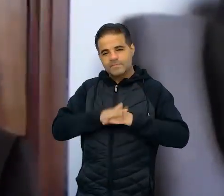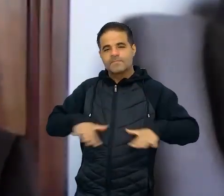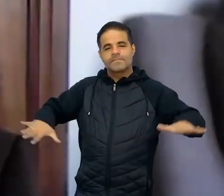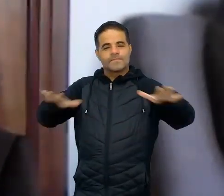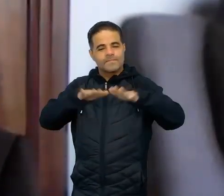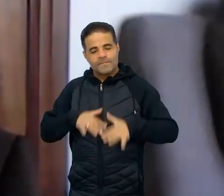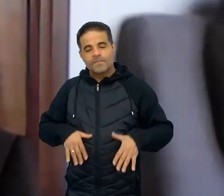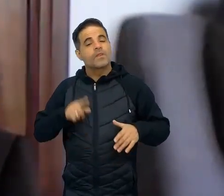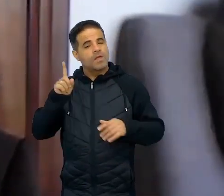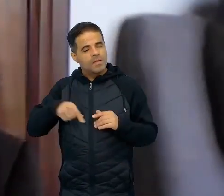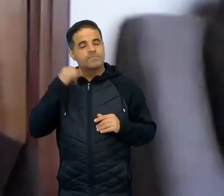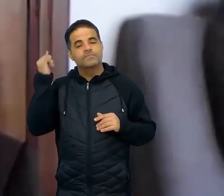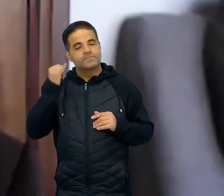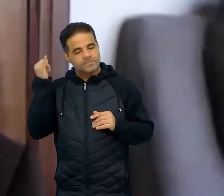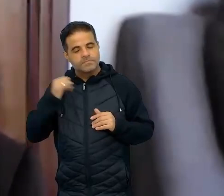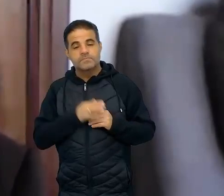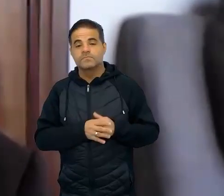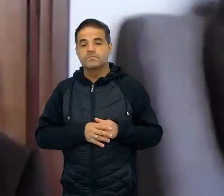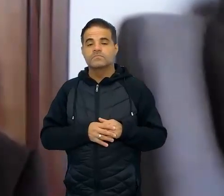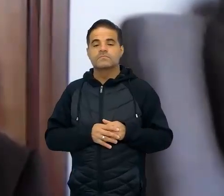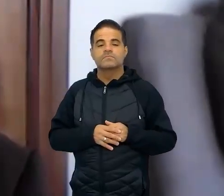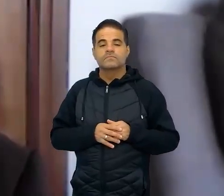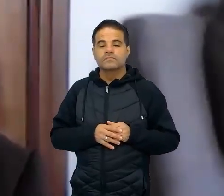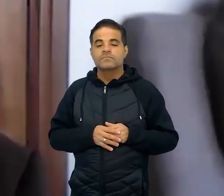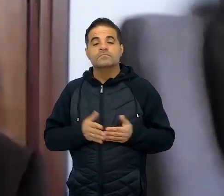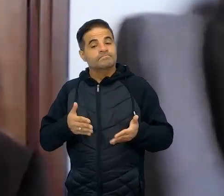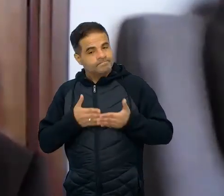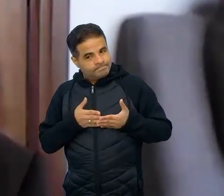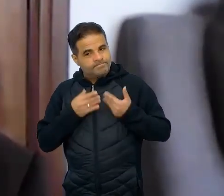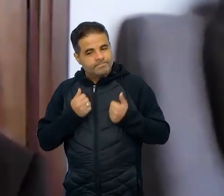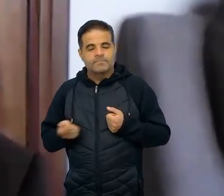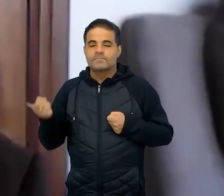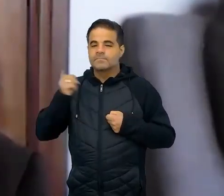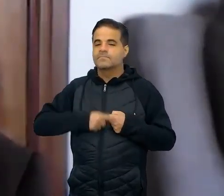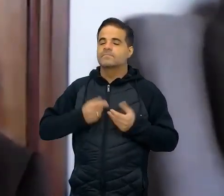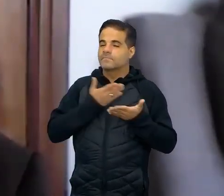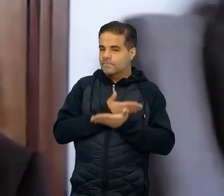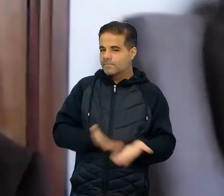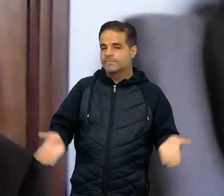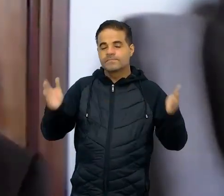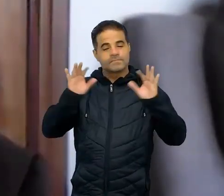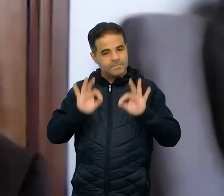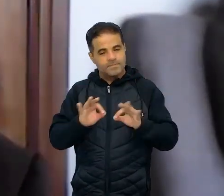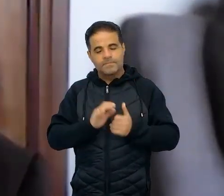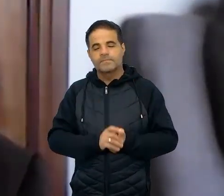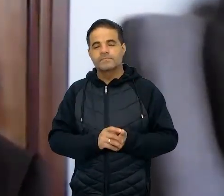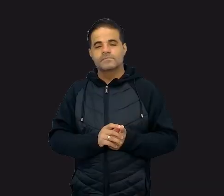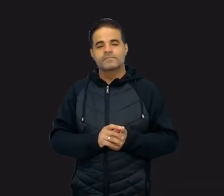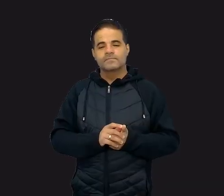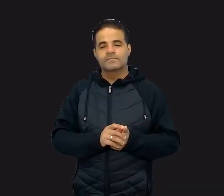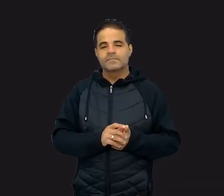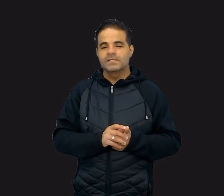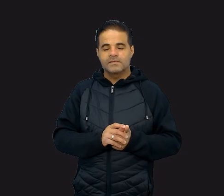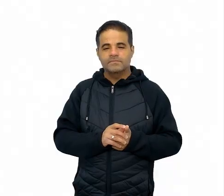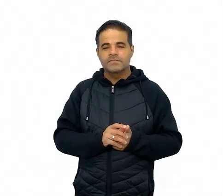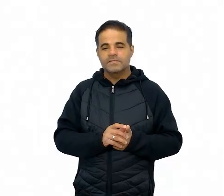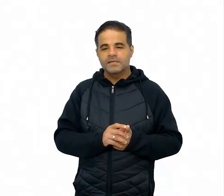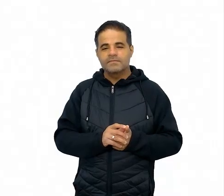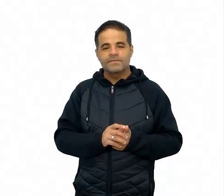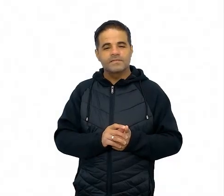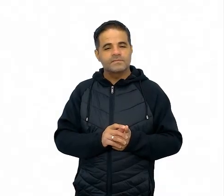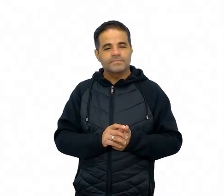é importante, né? Agora me dão licença, eu vou voltar aqui na nossa tela,